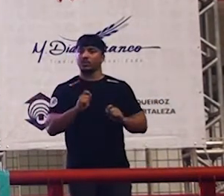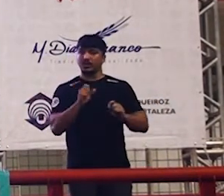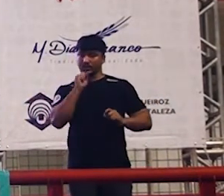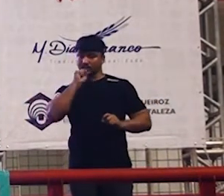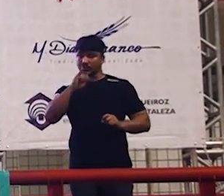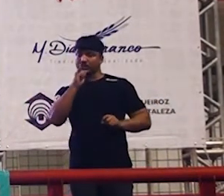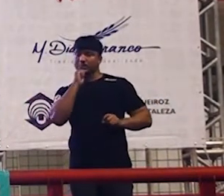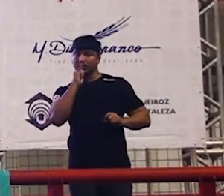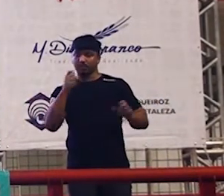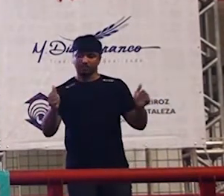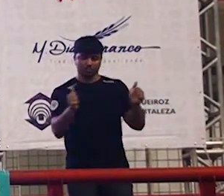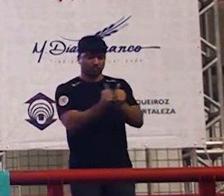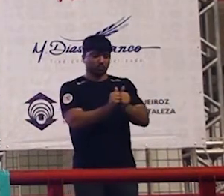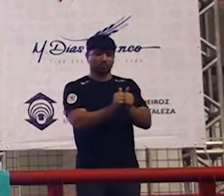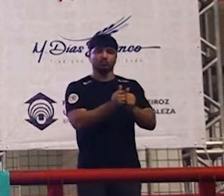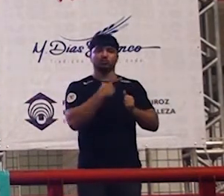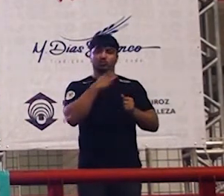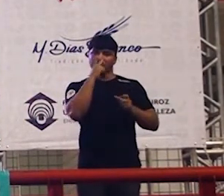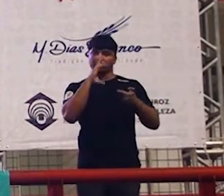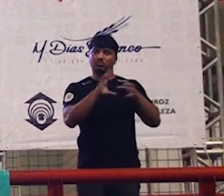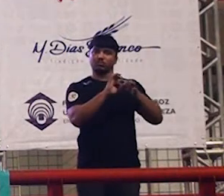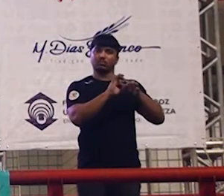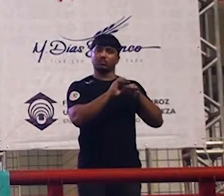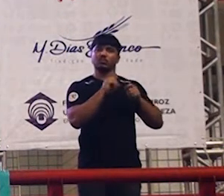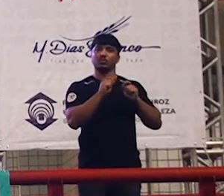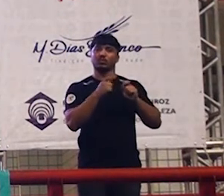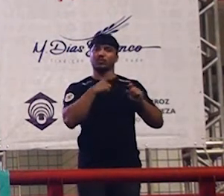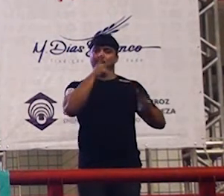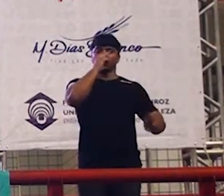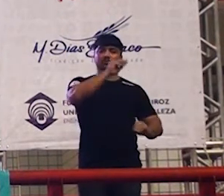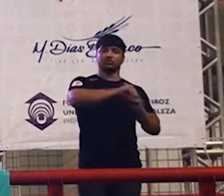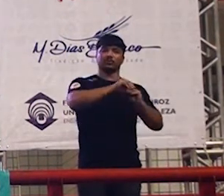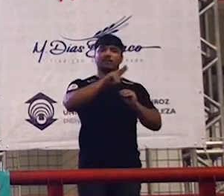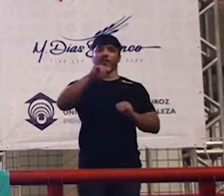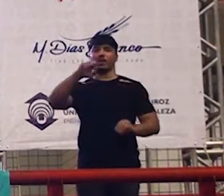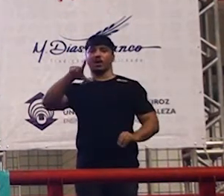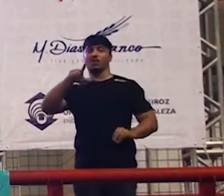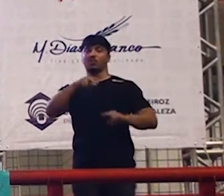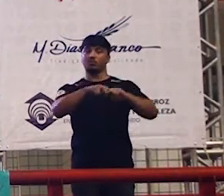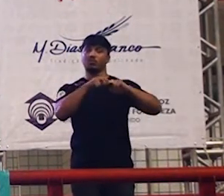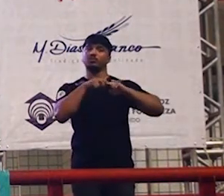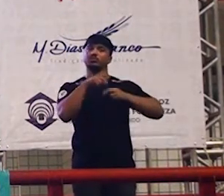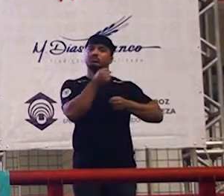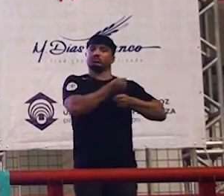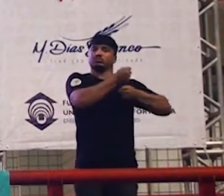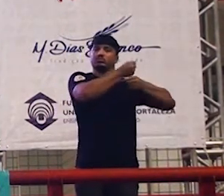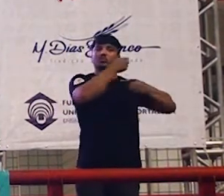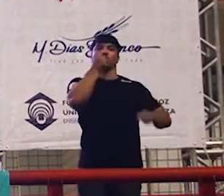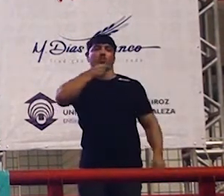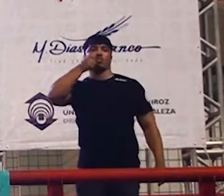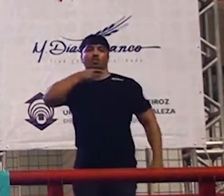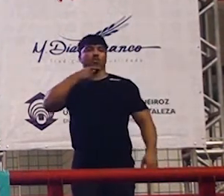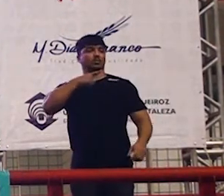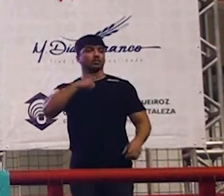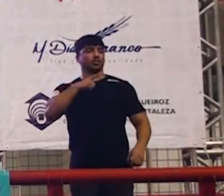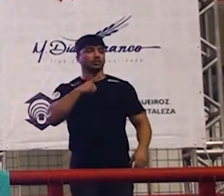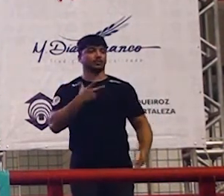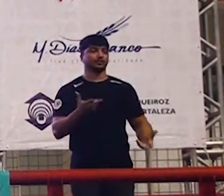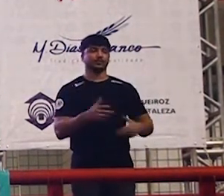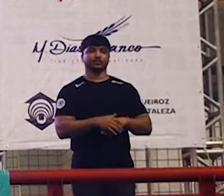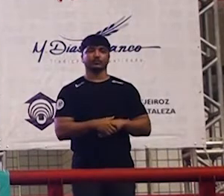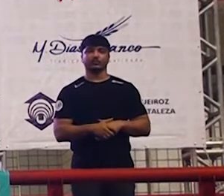se alia, auxilia, completa o texto verbal. Por isso a construção do humor.